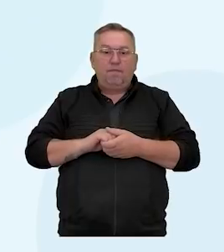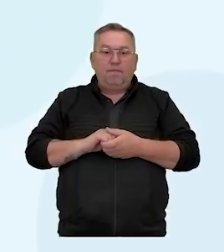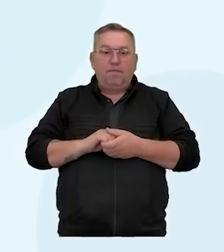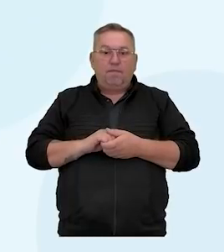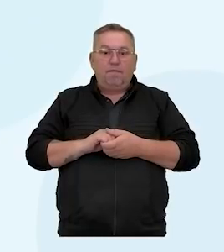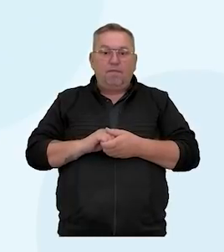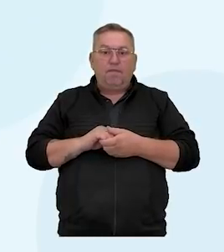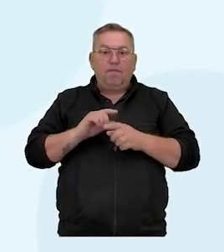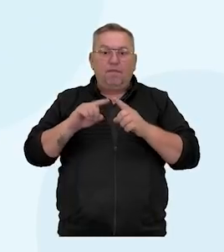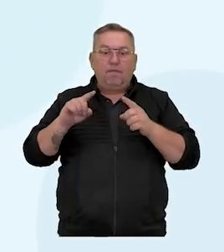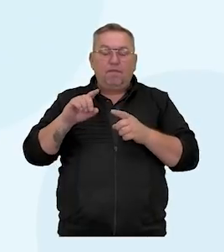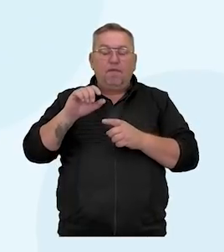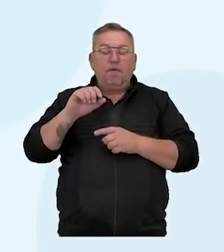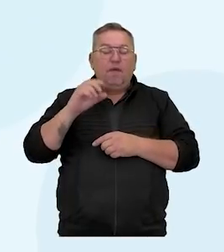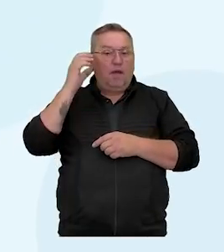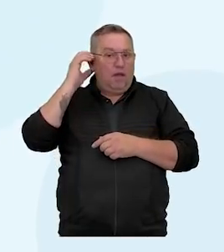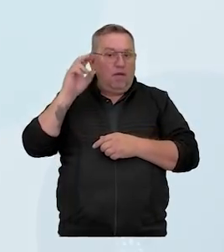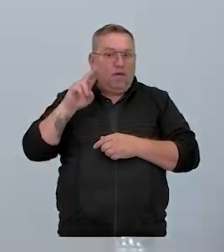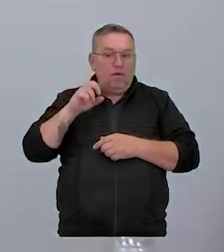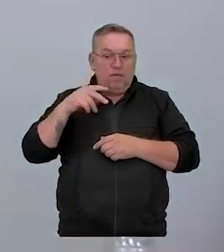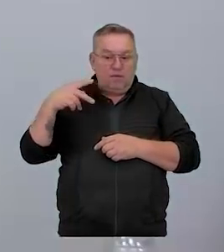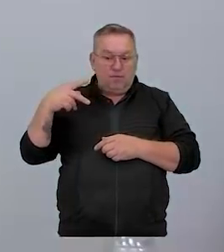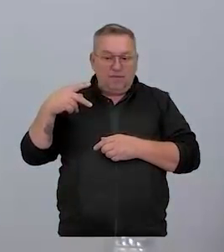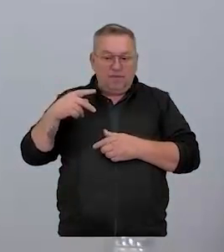Flávia Coutre para a Rádio USP.